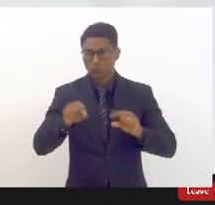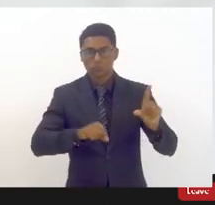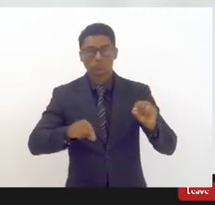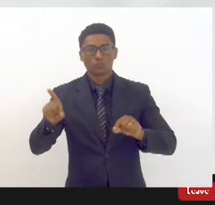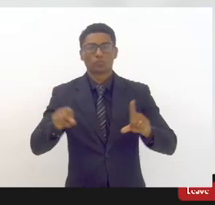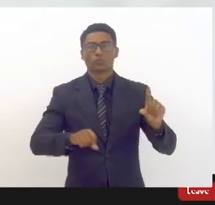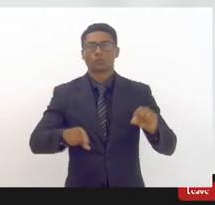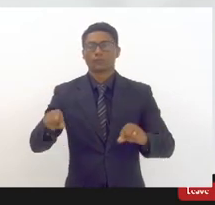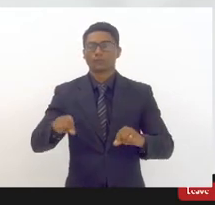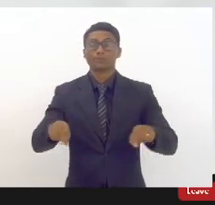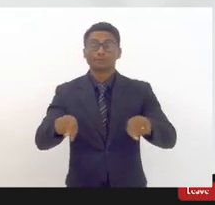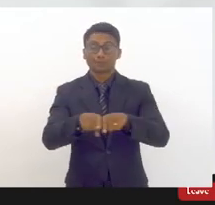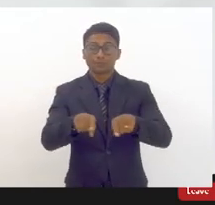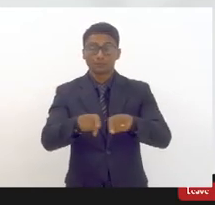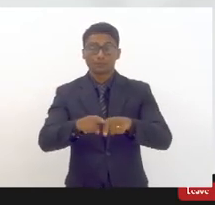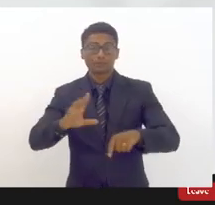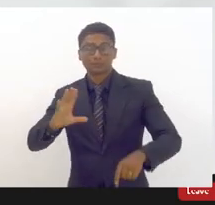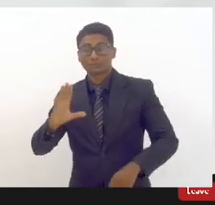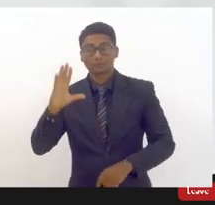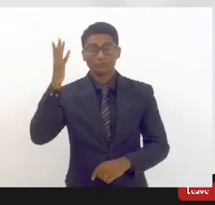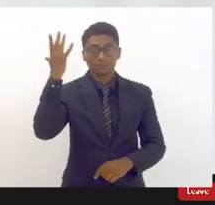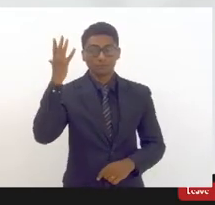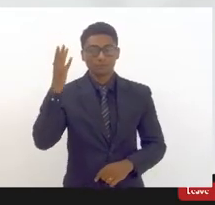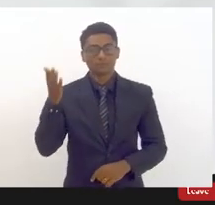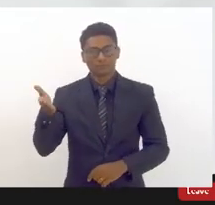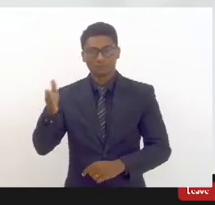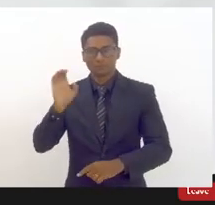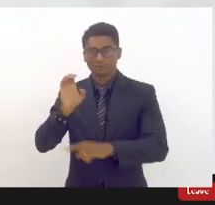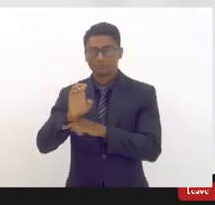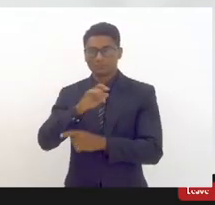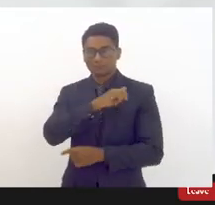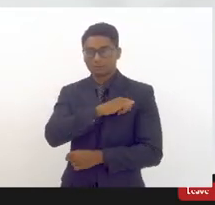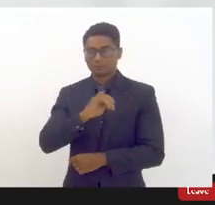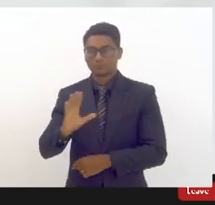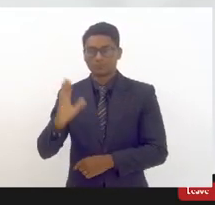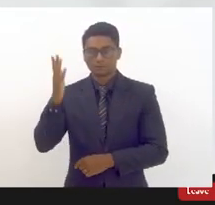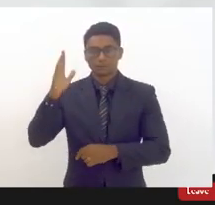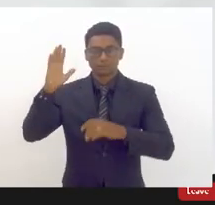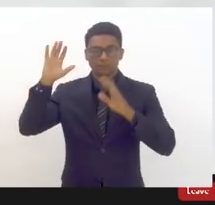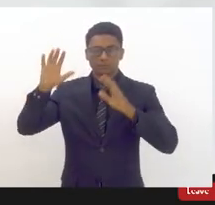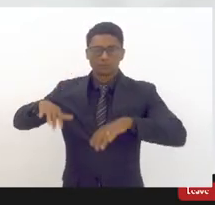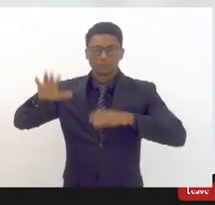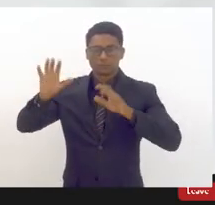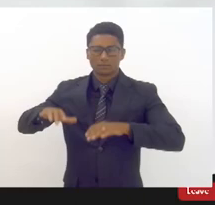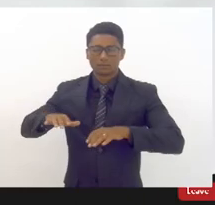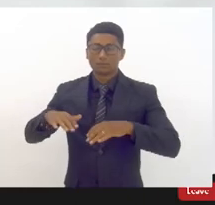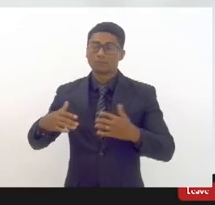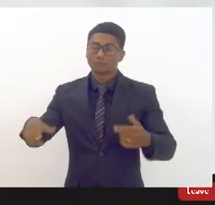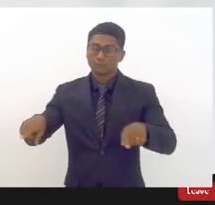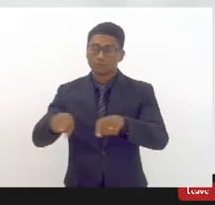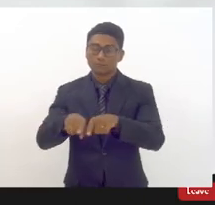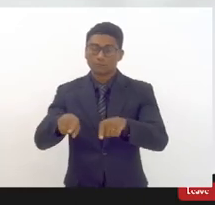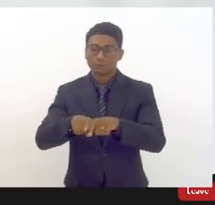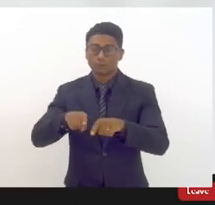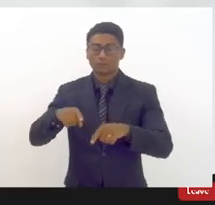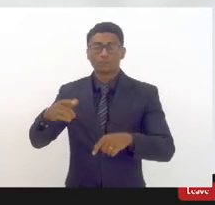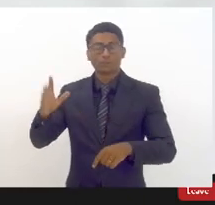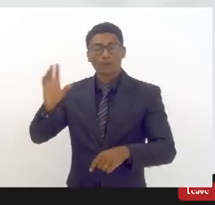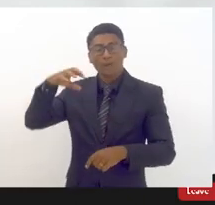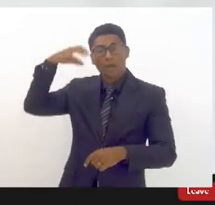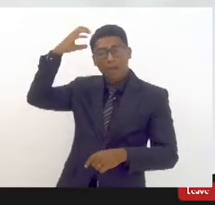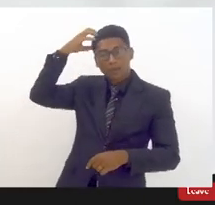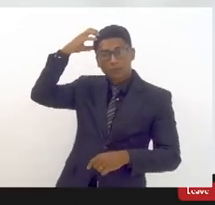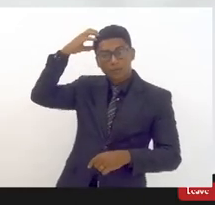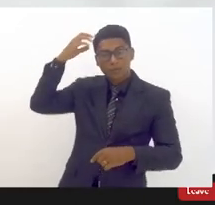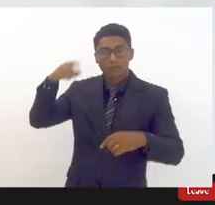aos fatos ocorridos recentemente no estado do Rio, a gente incluiu os municípios de Angra dos Reis e Petrópolis também